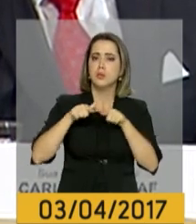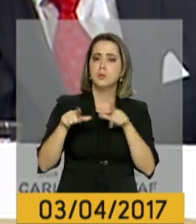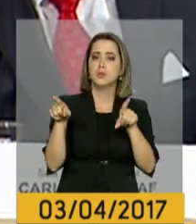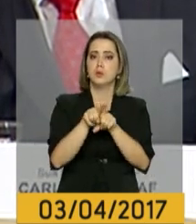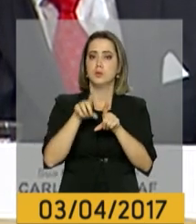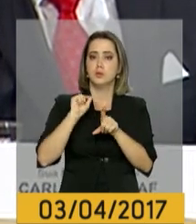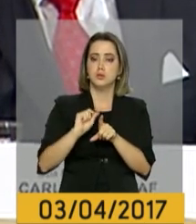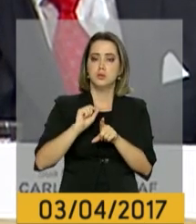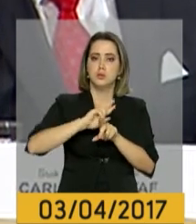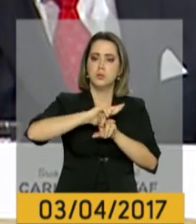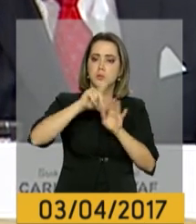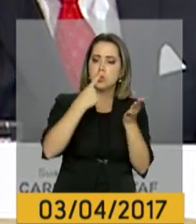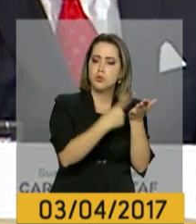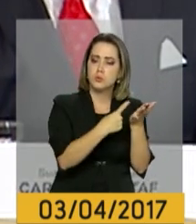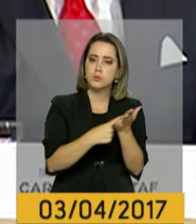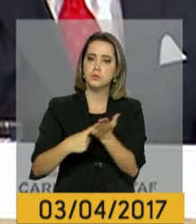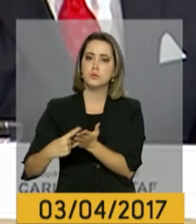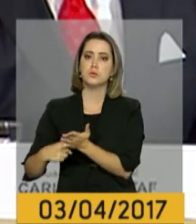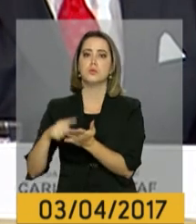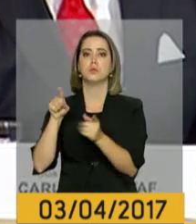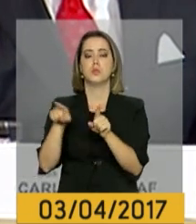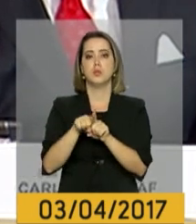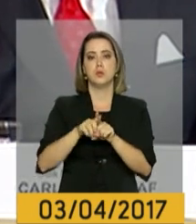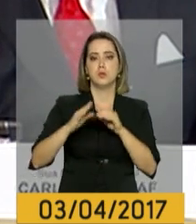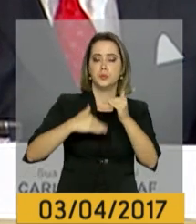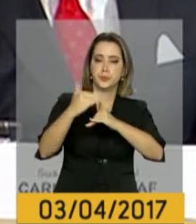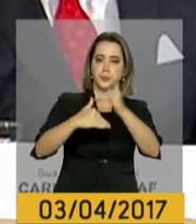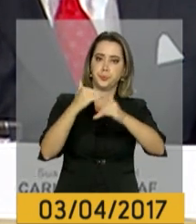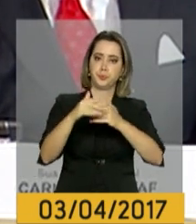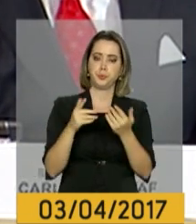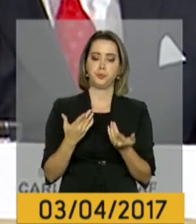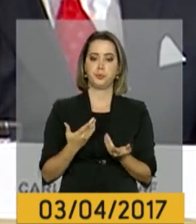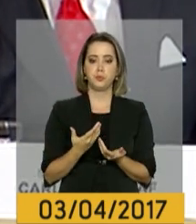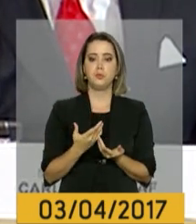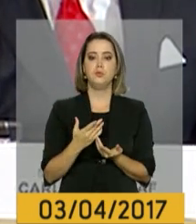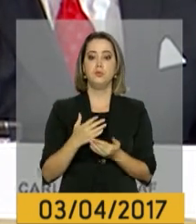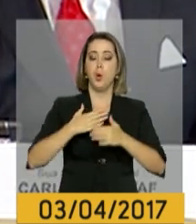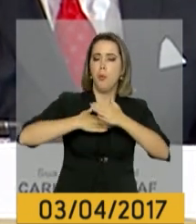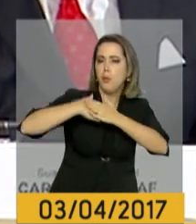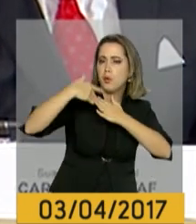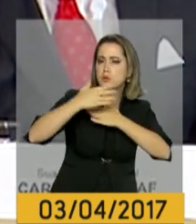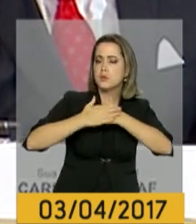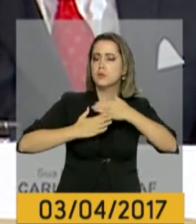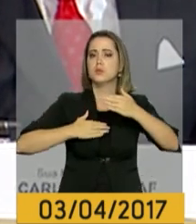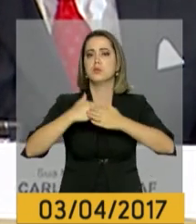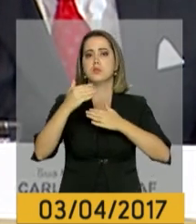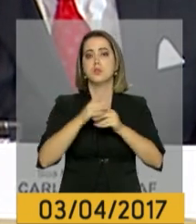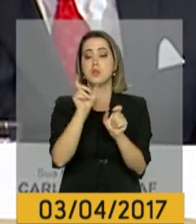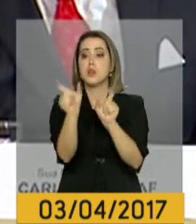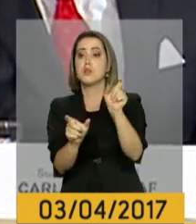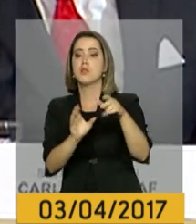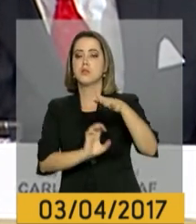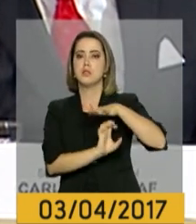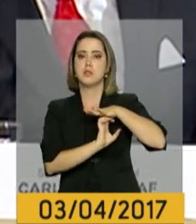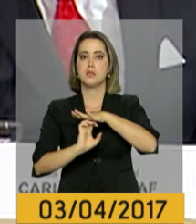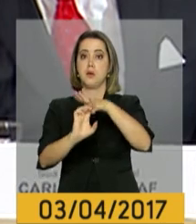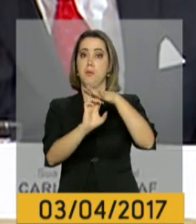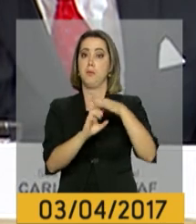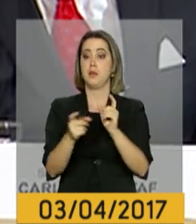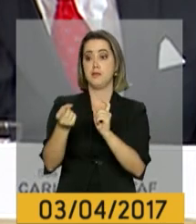uma verdadeira agenda para produtividade, profissionalização das empresas